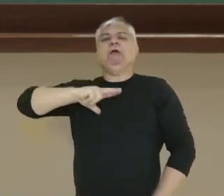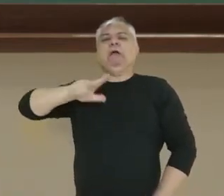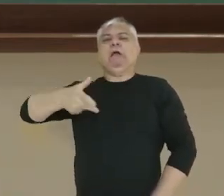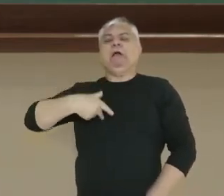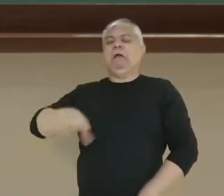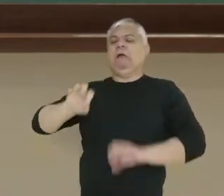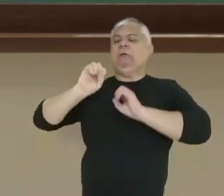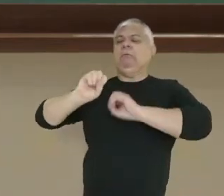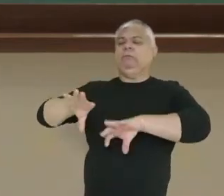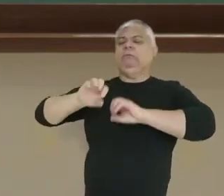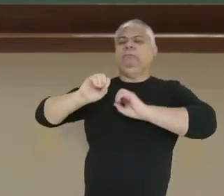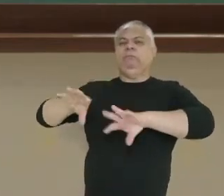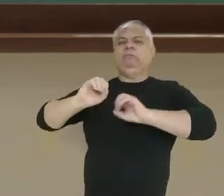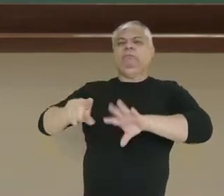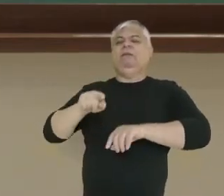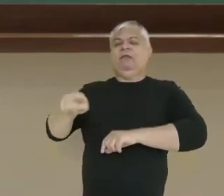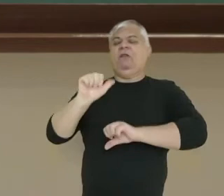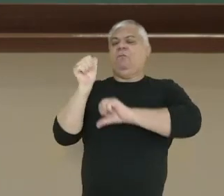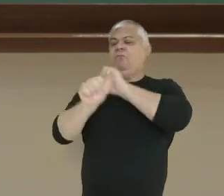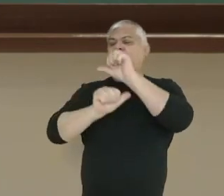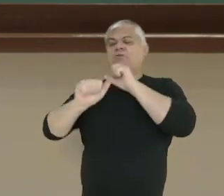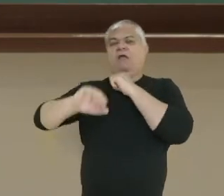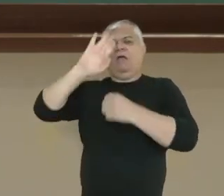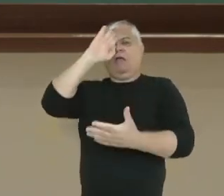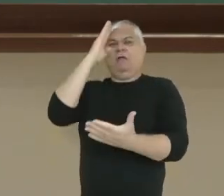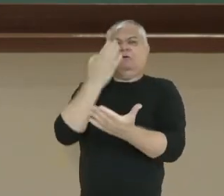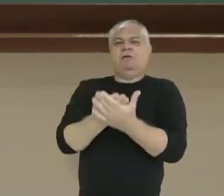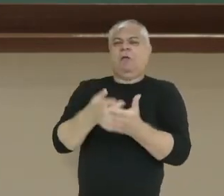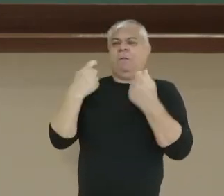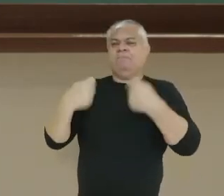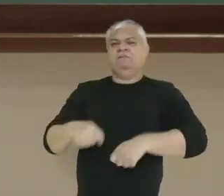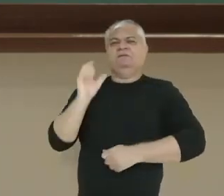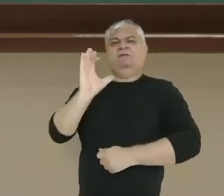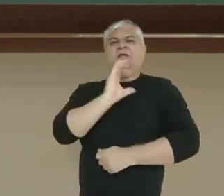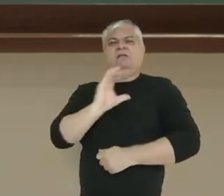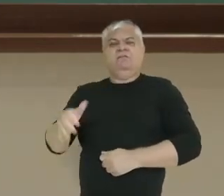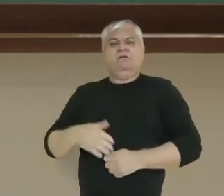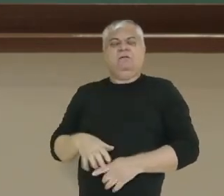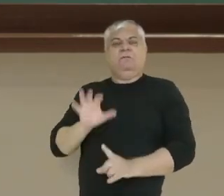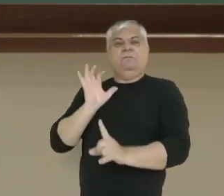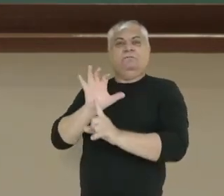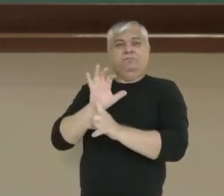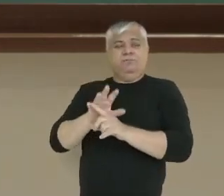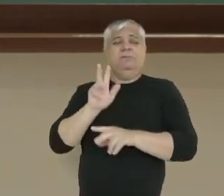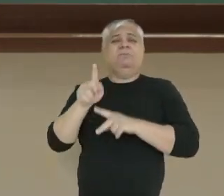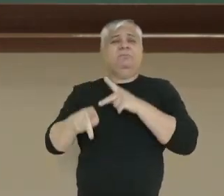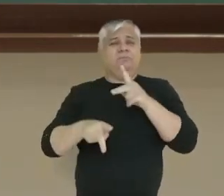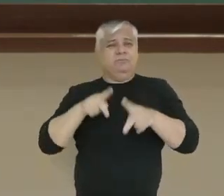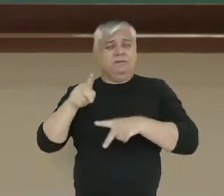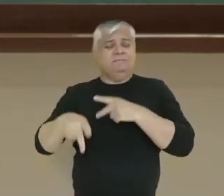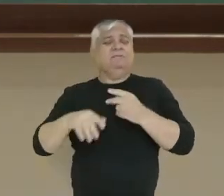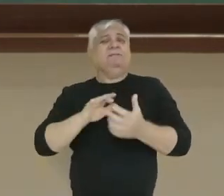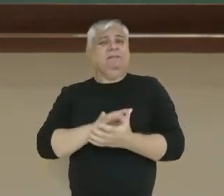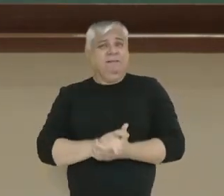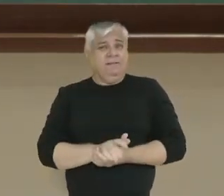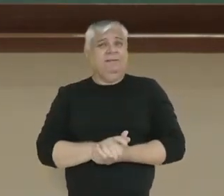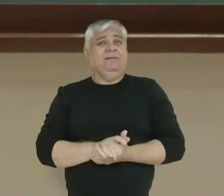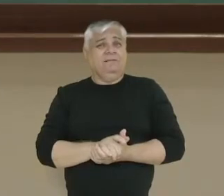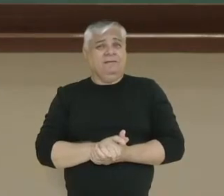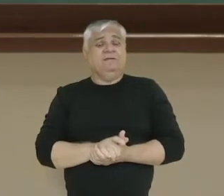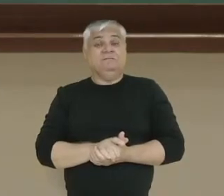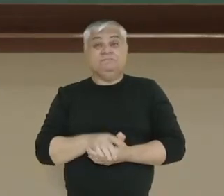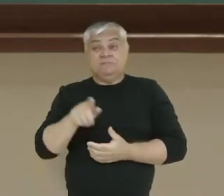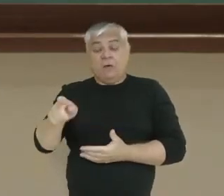de colonização, vai fazer muito com que muitas dessas populações guaranis acabem